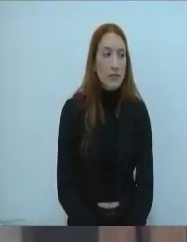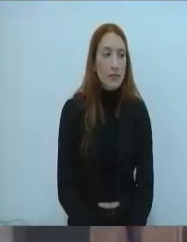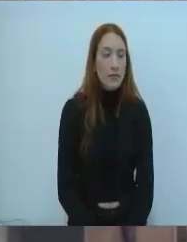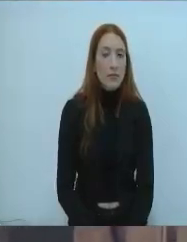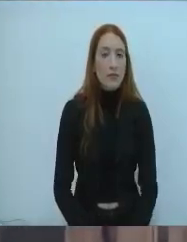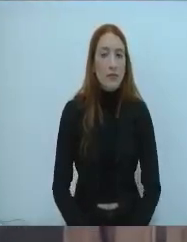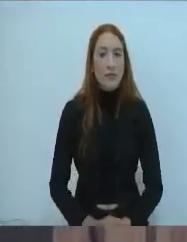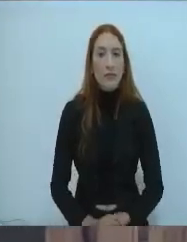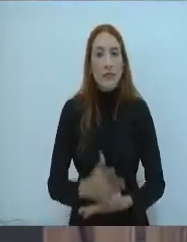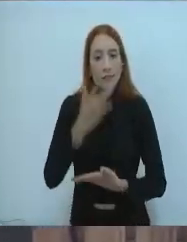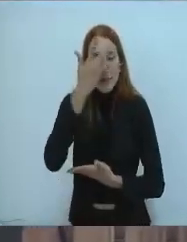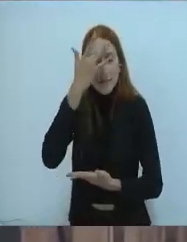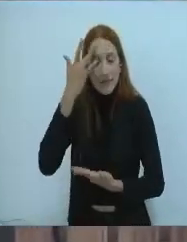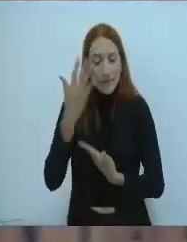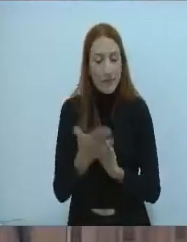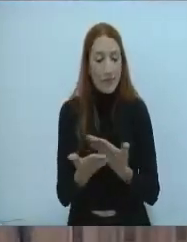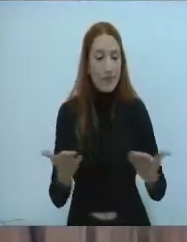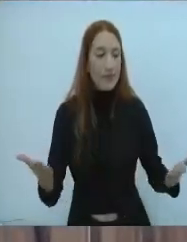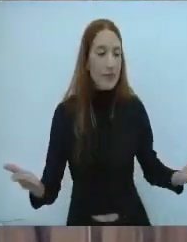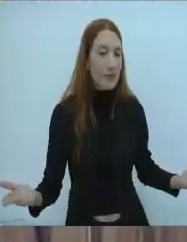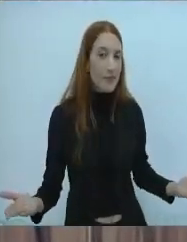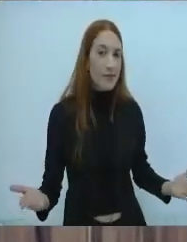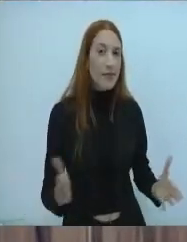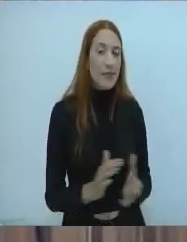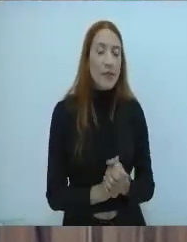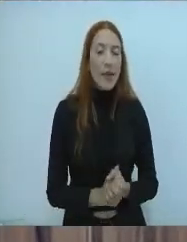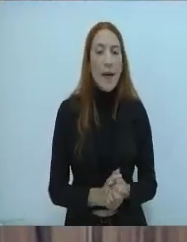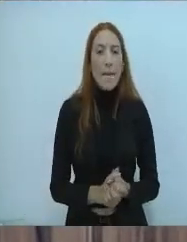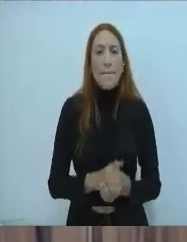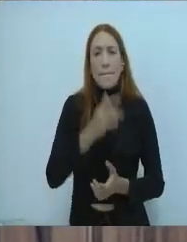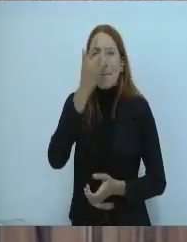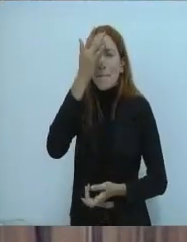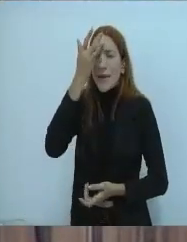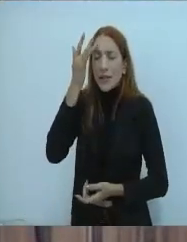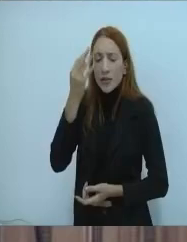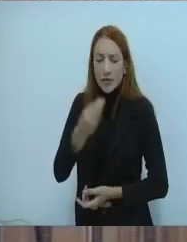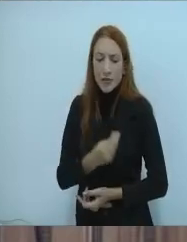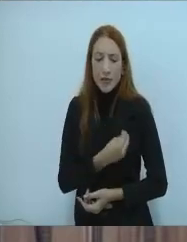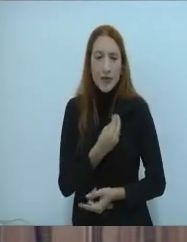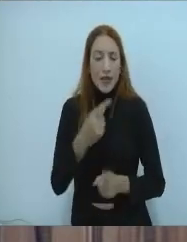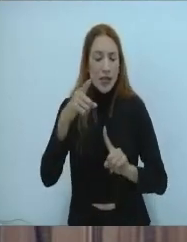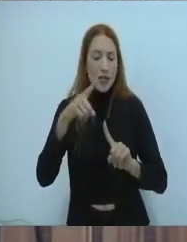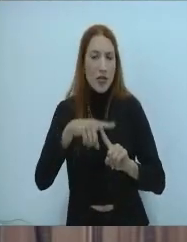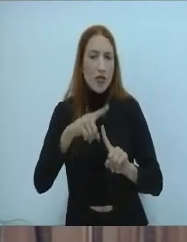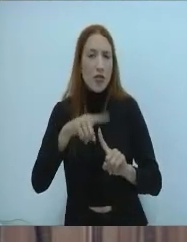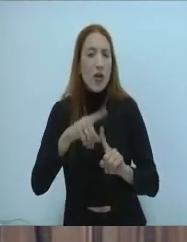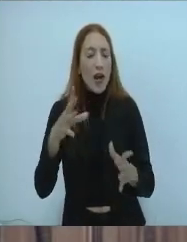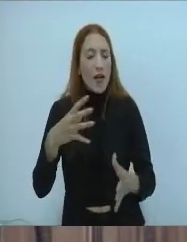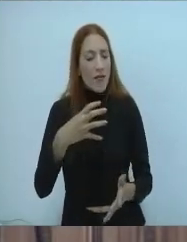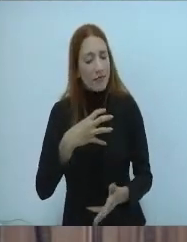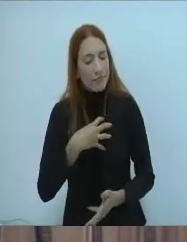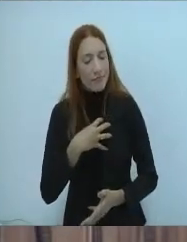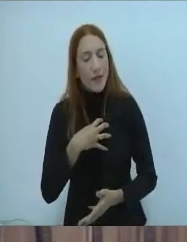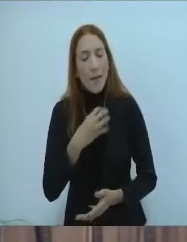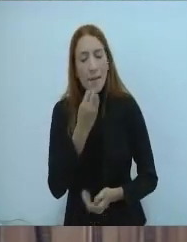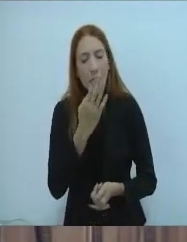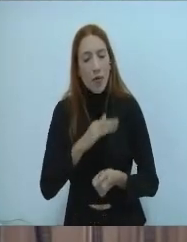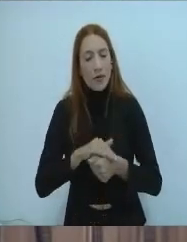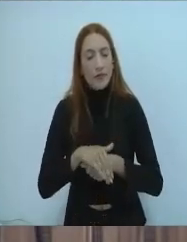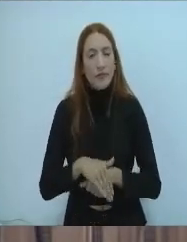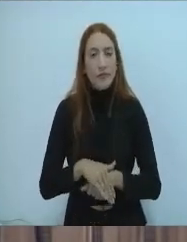senhoras e senhores cidadãos e cidadãs Teixeira de Freitas e do Extremo Sul da Bahia Boa noite